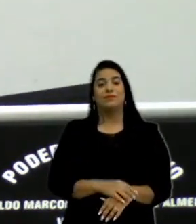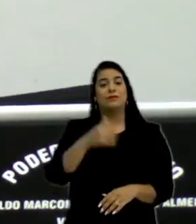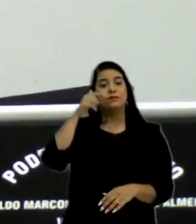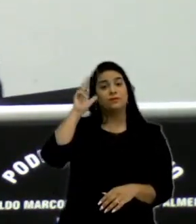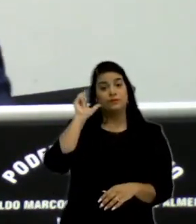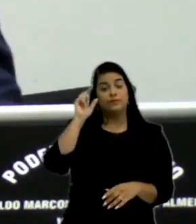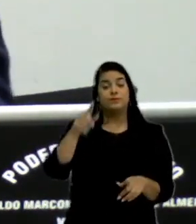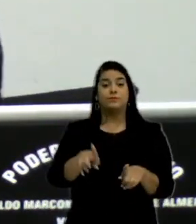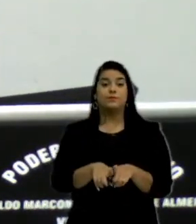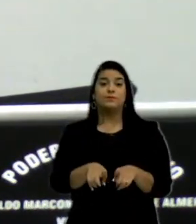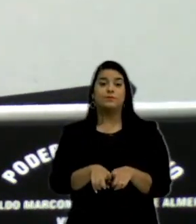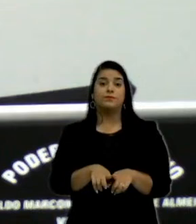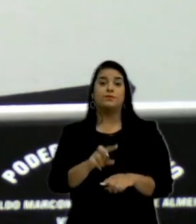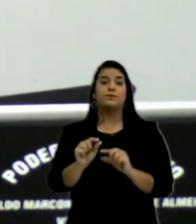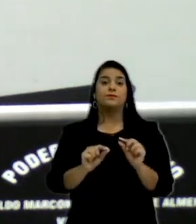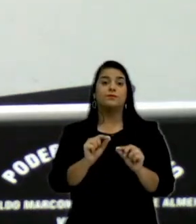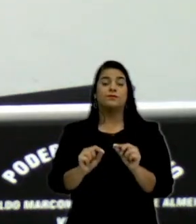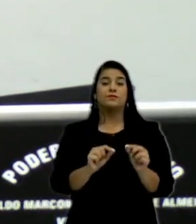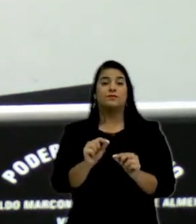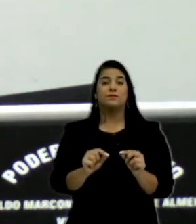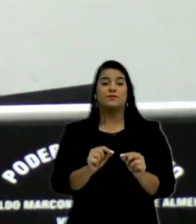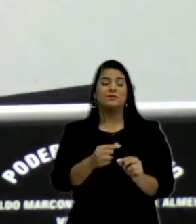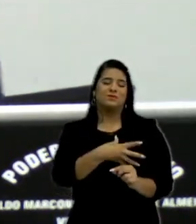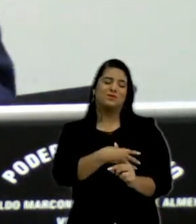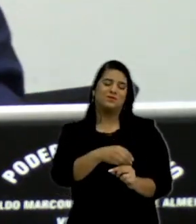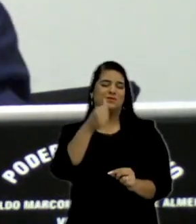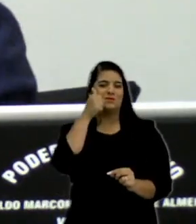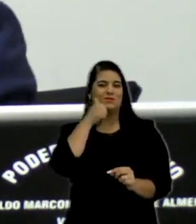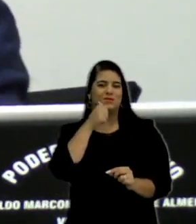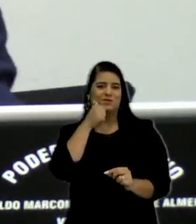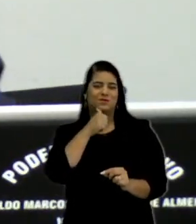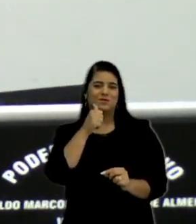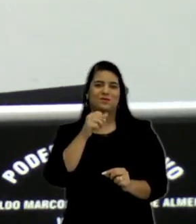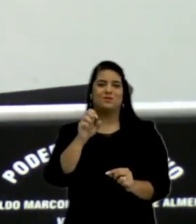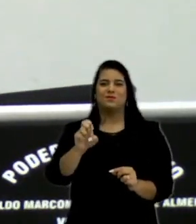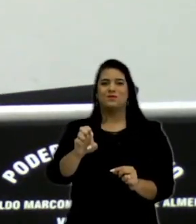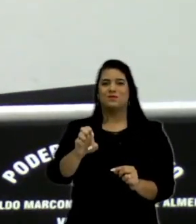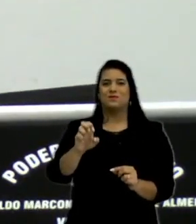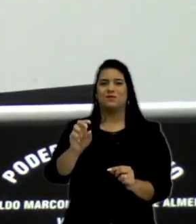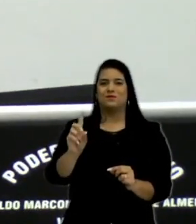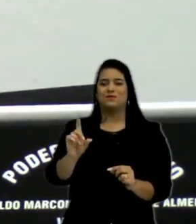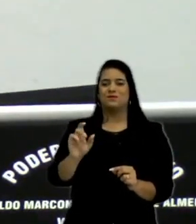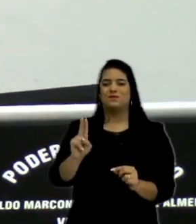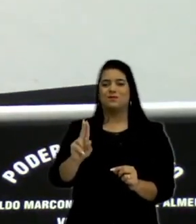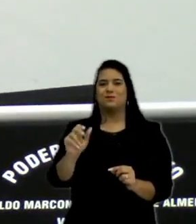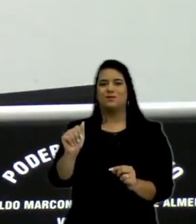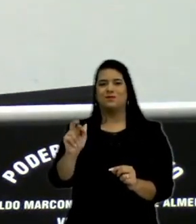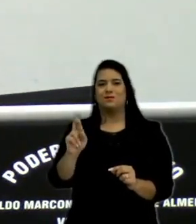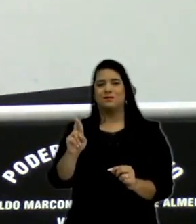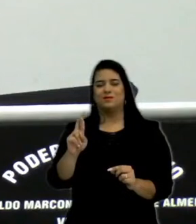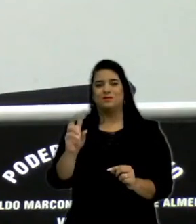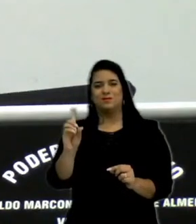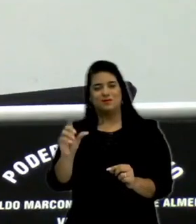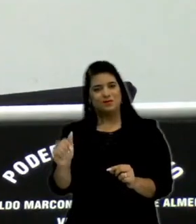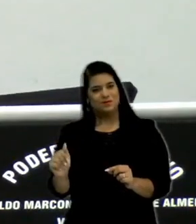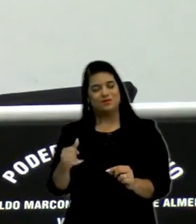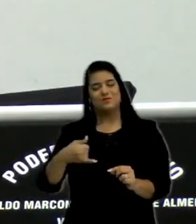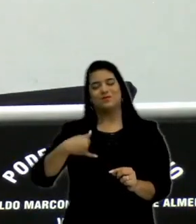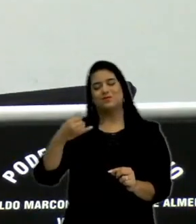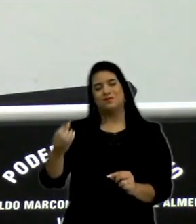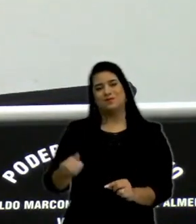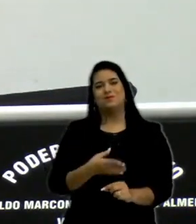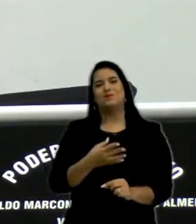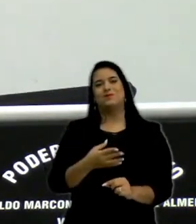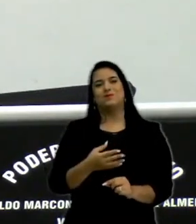ontem também, a minha querida filha, Eduarda, também completou vida nova. Quero lhe desejar